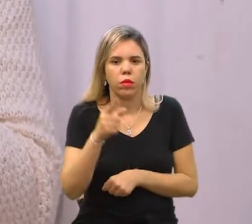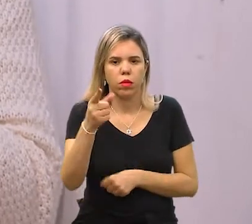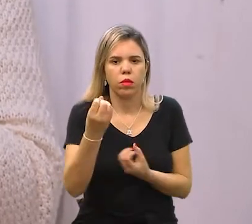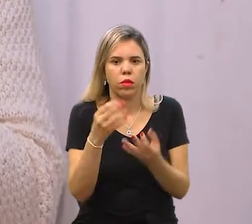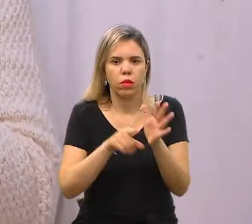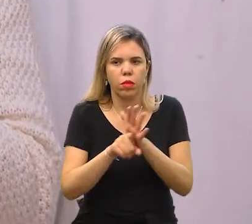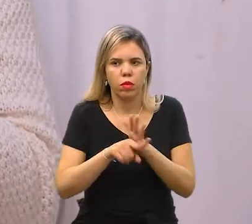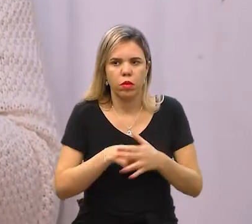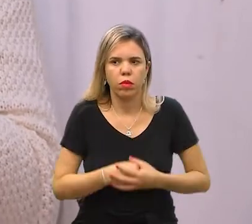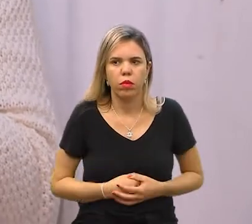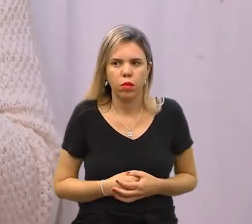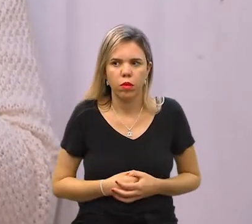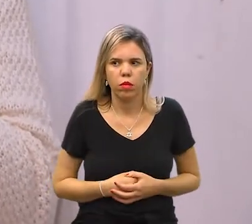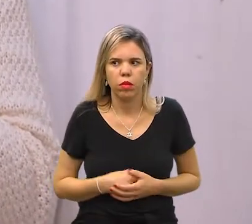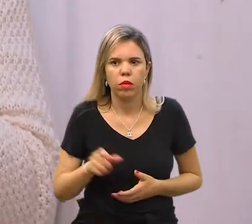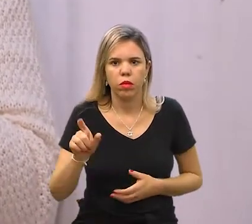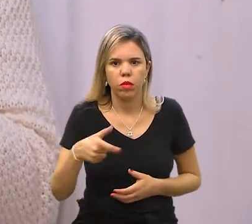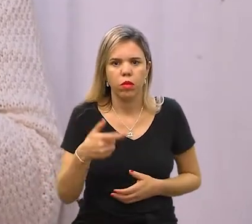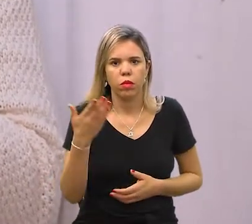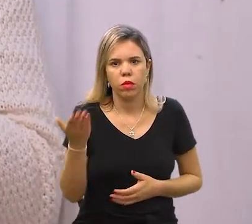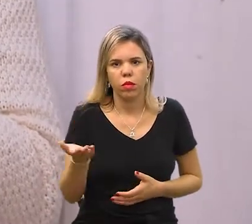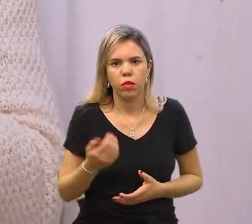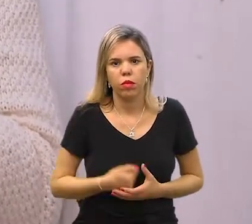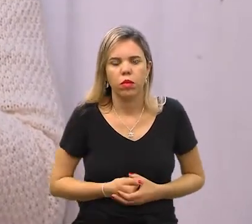suas informações, né, do seu cartão